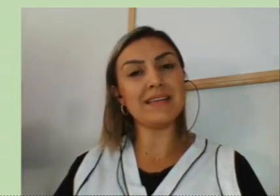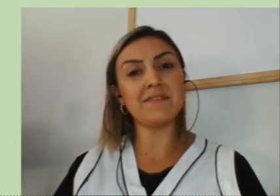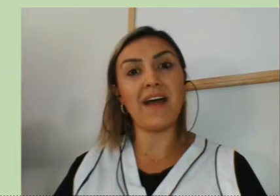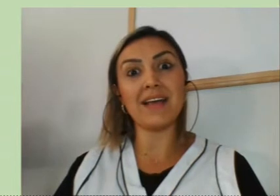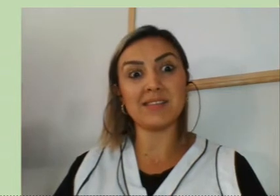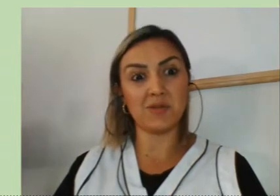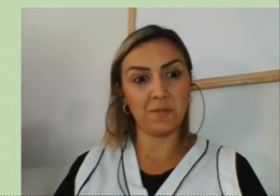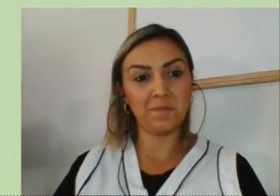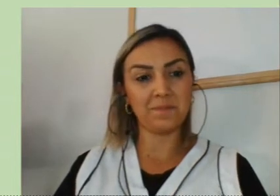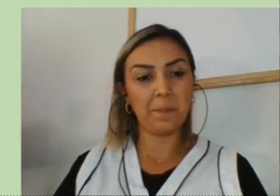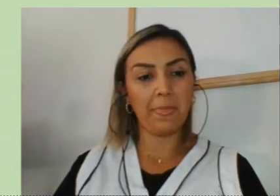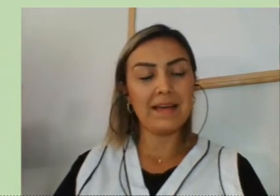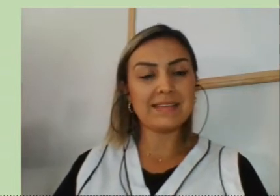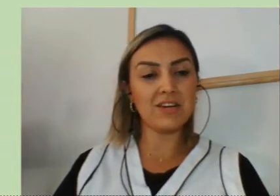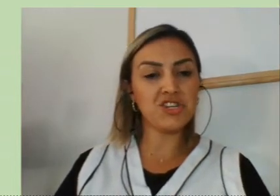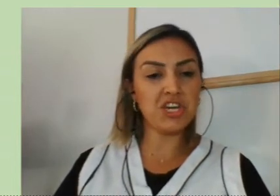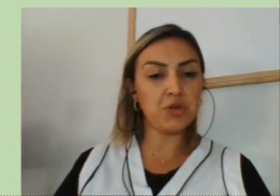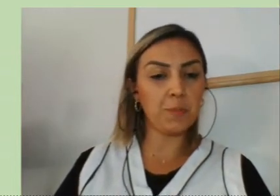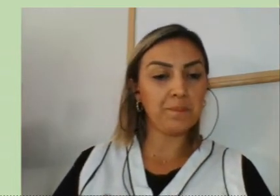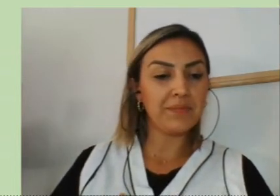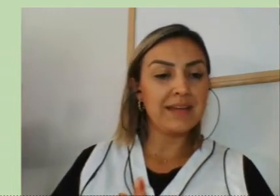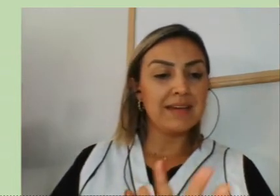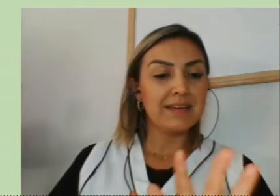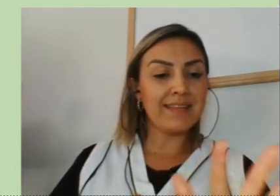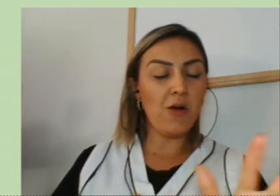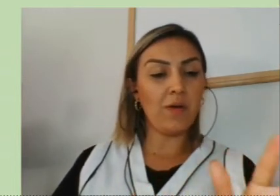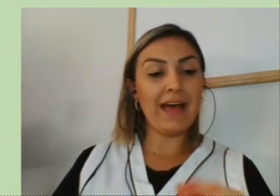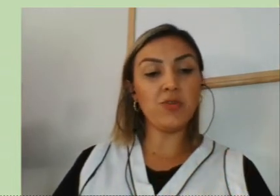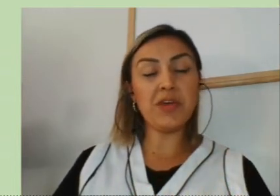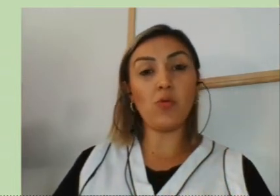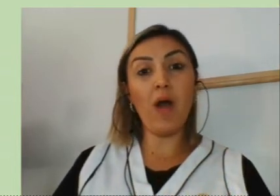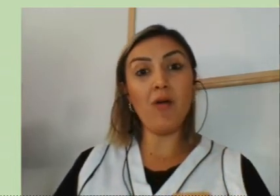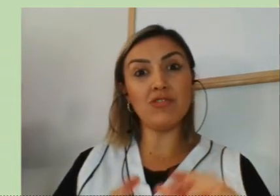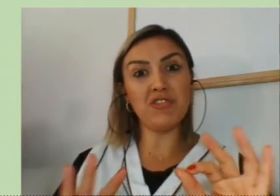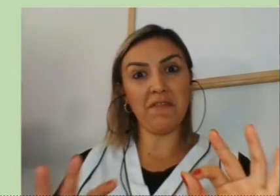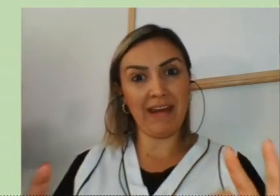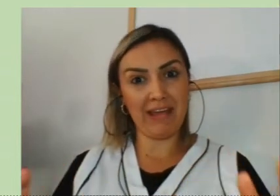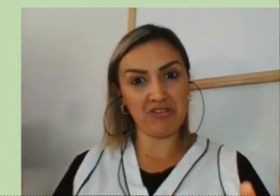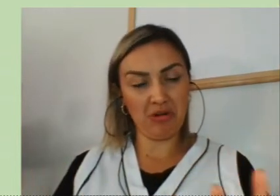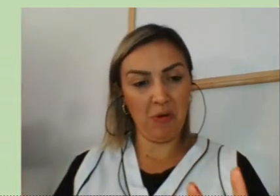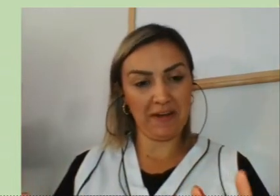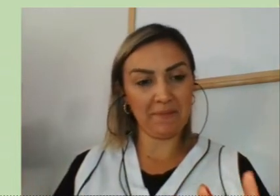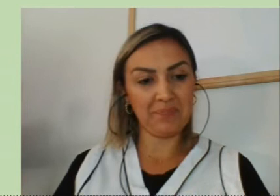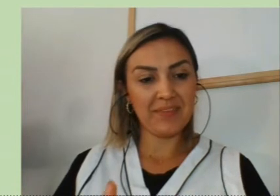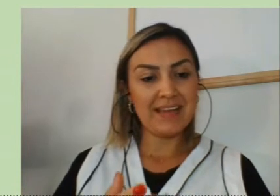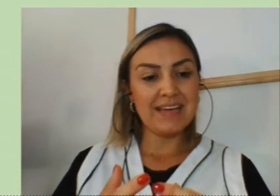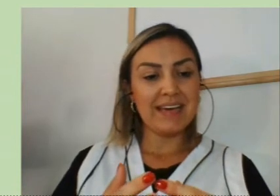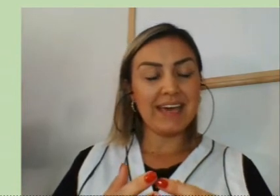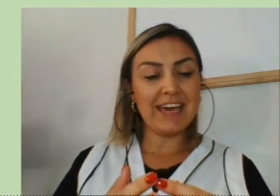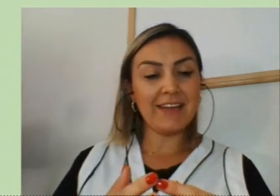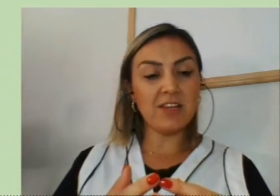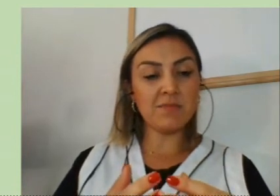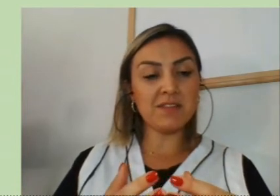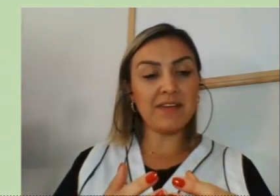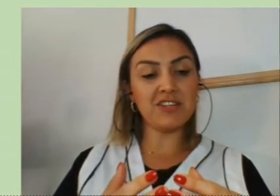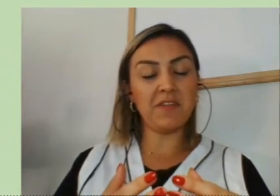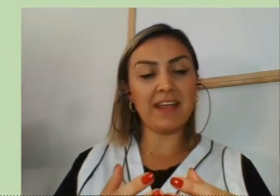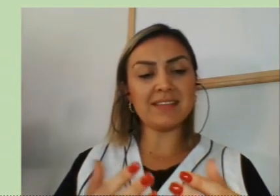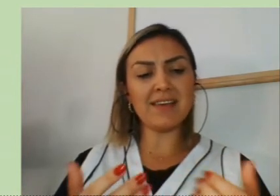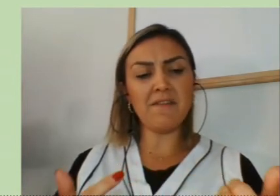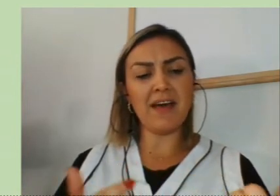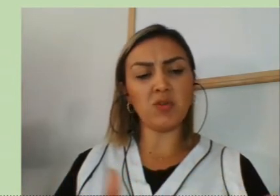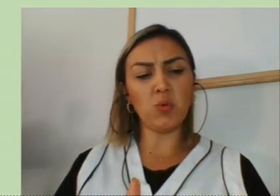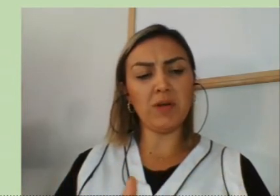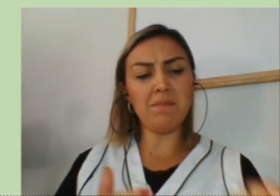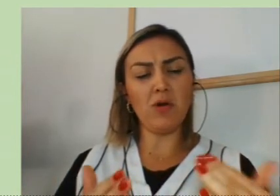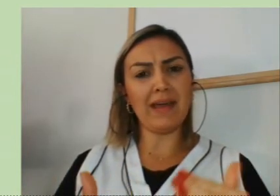Muito mais fácil. Certinho? Então, lá no igual ou diferente agora. Nós vamos ver a diferença.